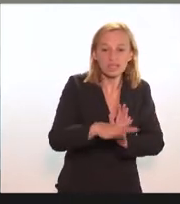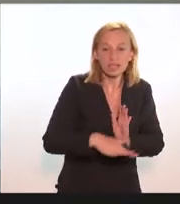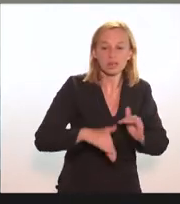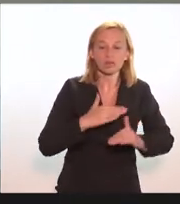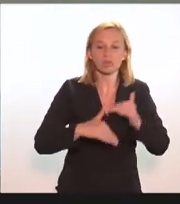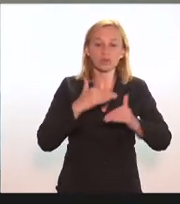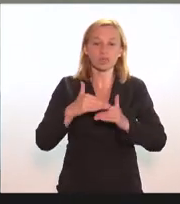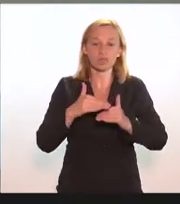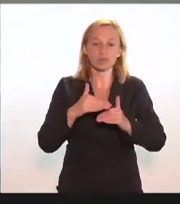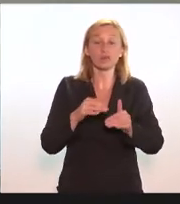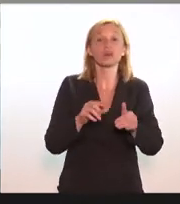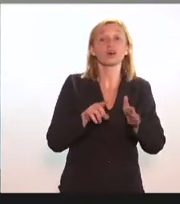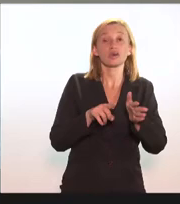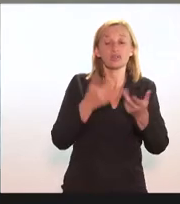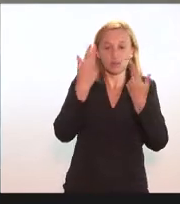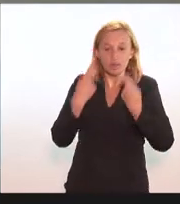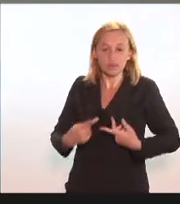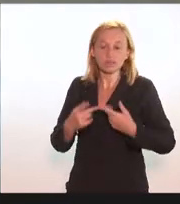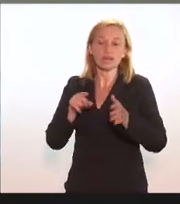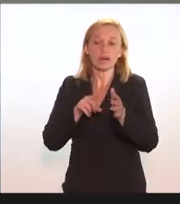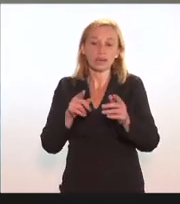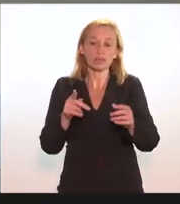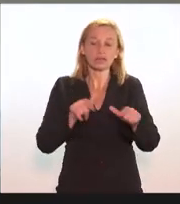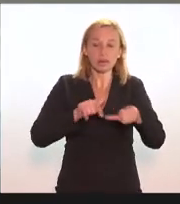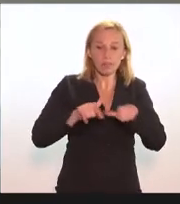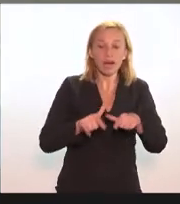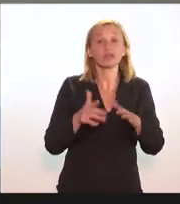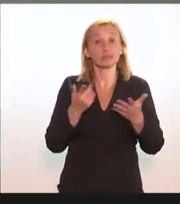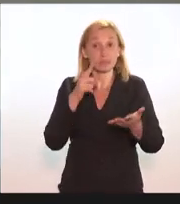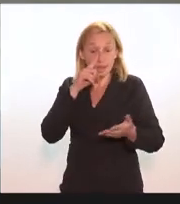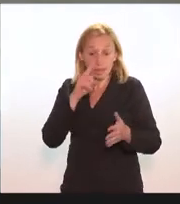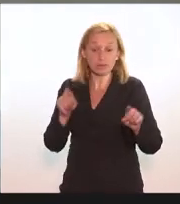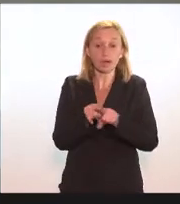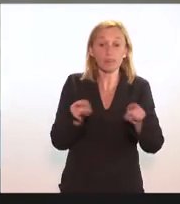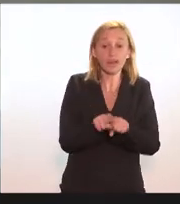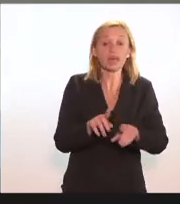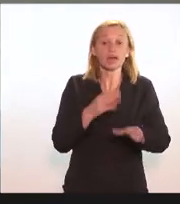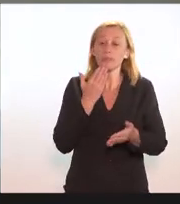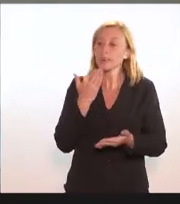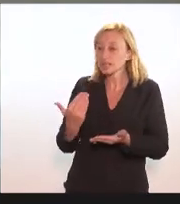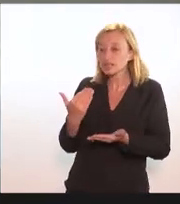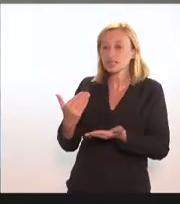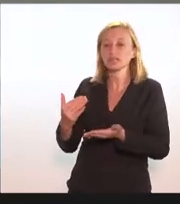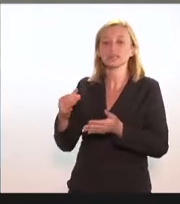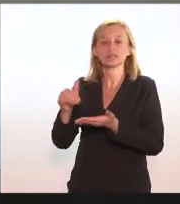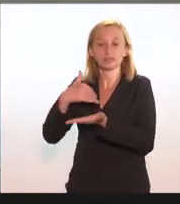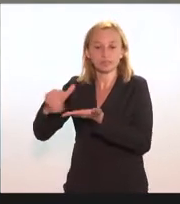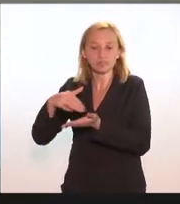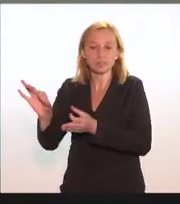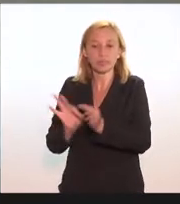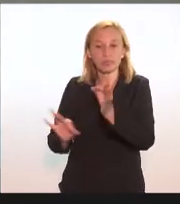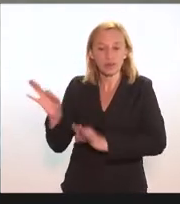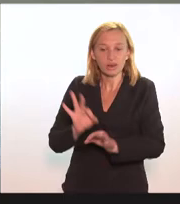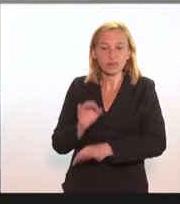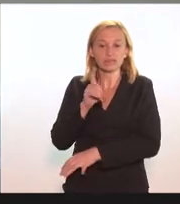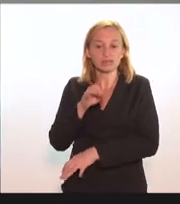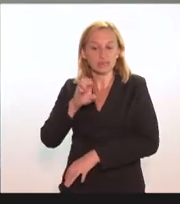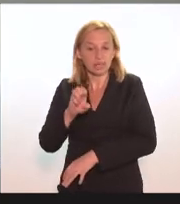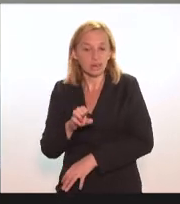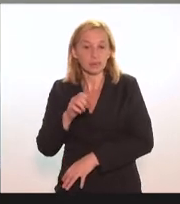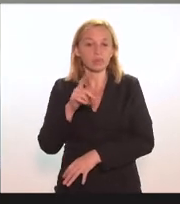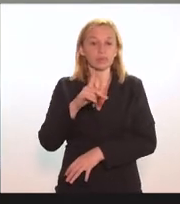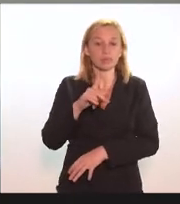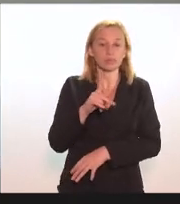processos físicos, o que também impõe riscos. A gente está solicitando à Secretaria de Planejamento um SEI próprio, operado